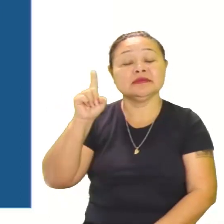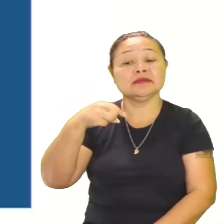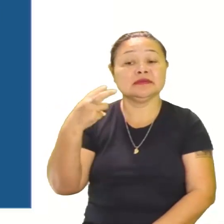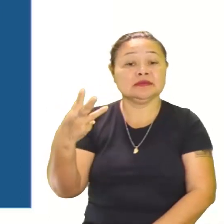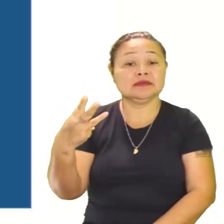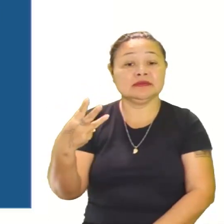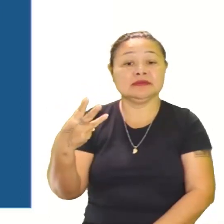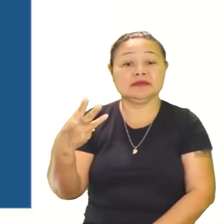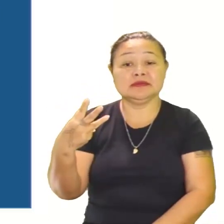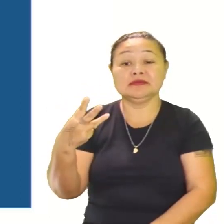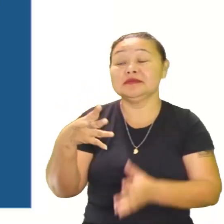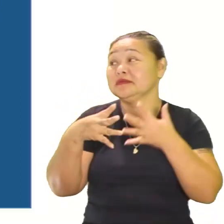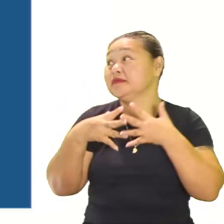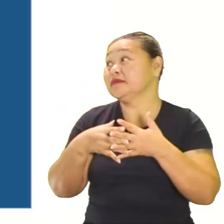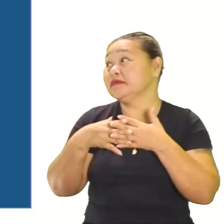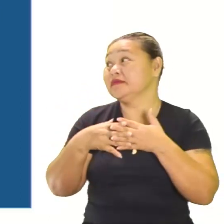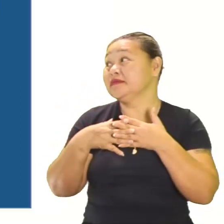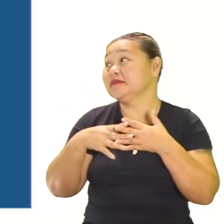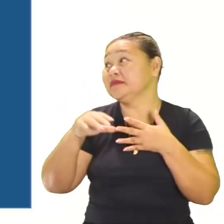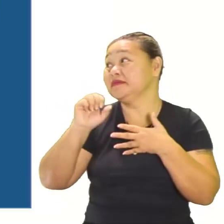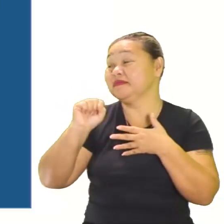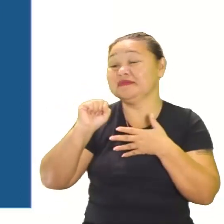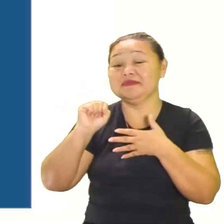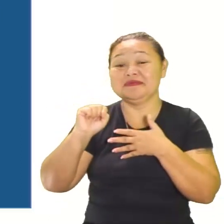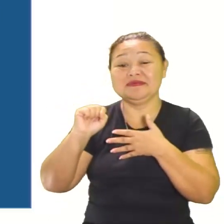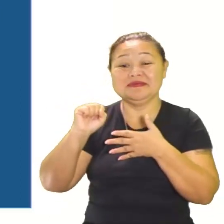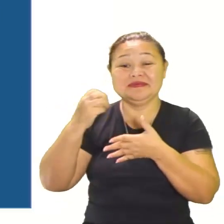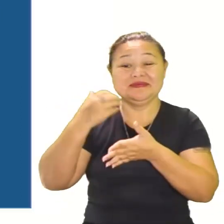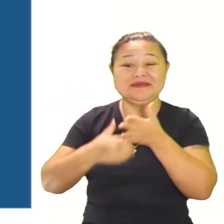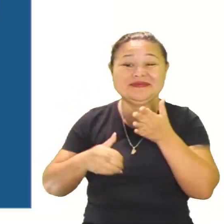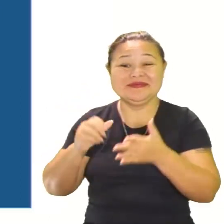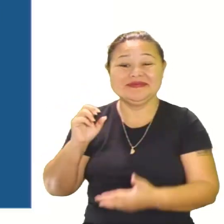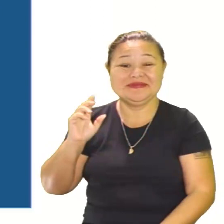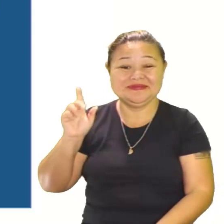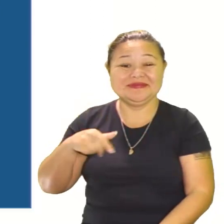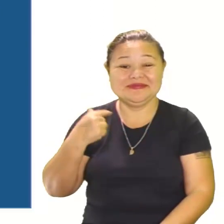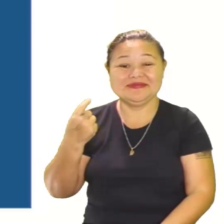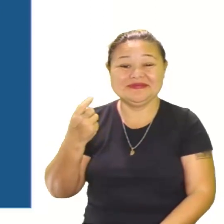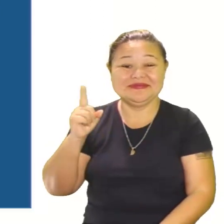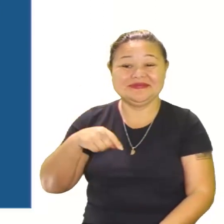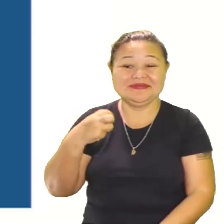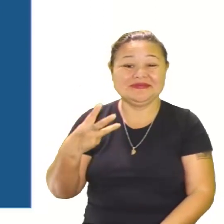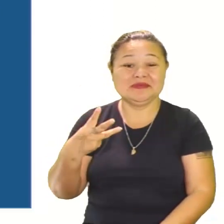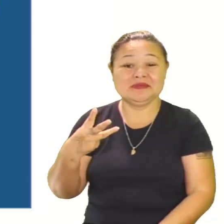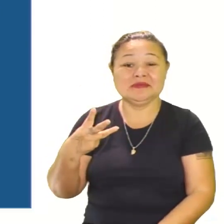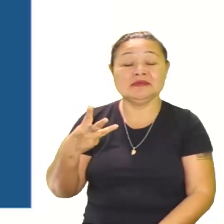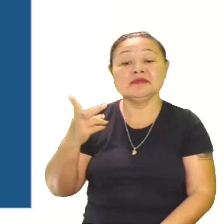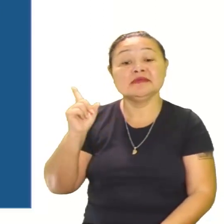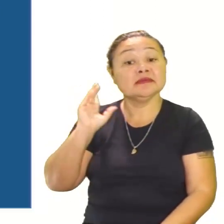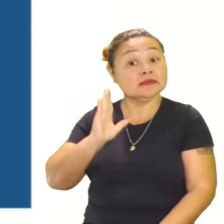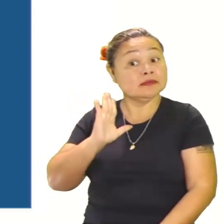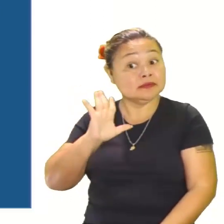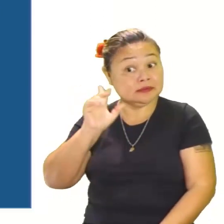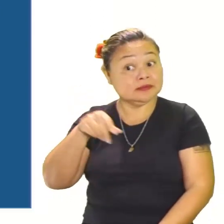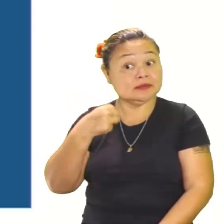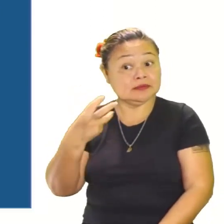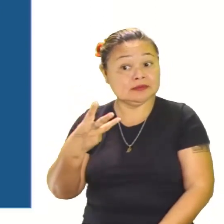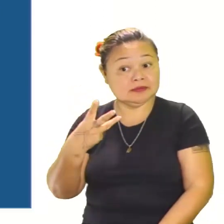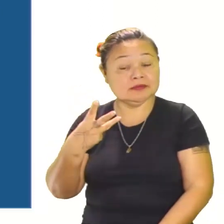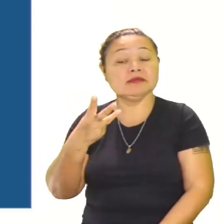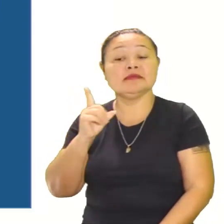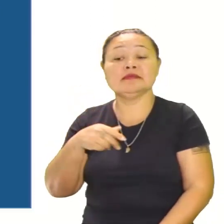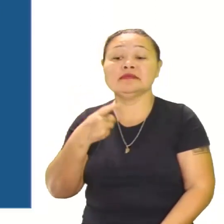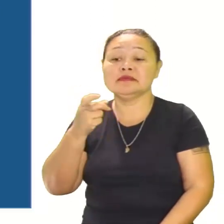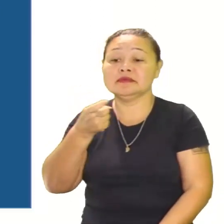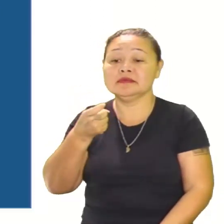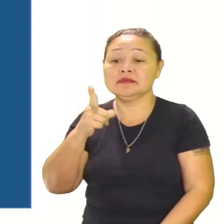3. 3, Foi né? aí que eu me confundi. Eu coloquei 8 menos 5. Ah, para dar 3, né? É. Não, mas o 3 já era o X, o valor que entrou